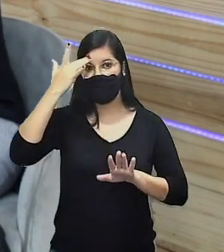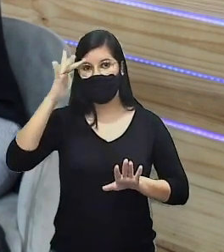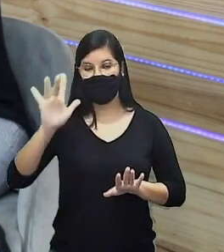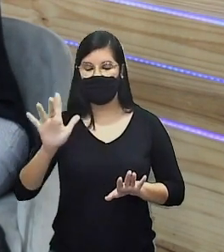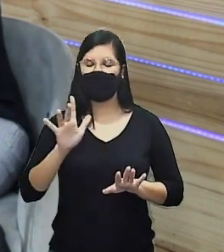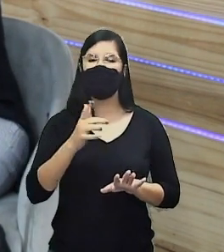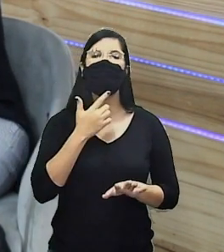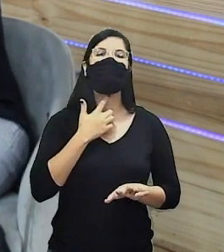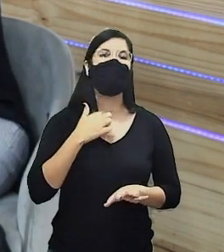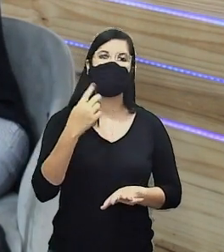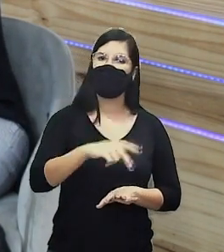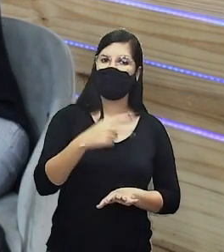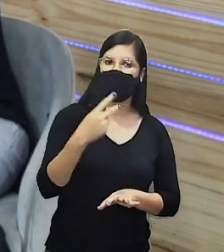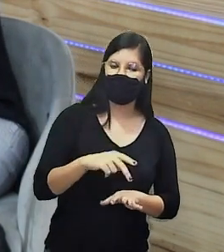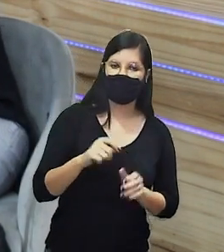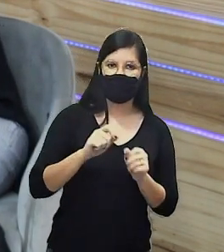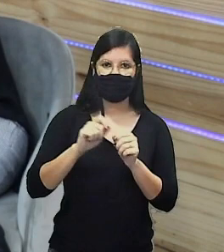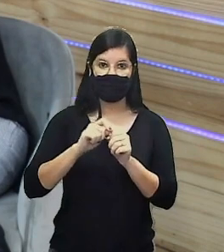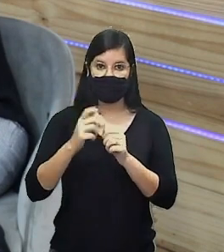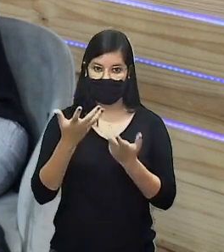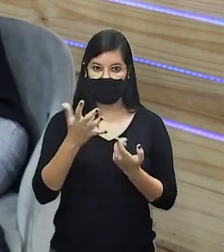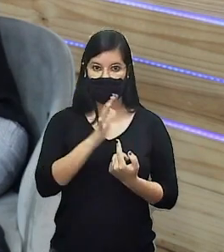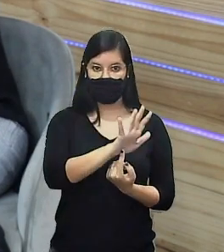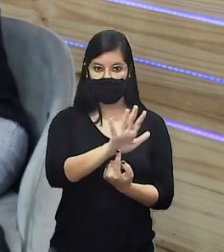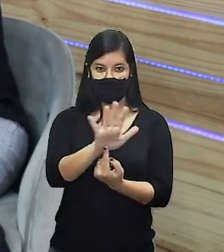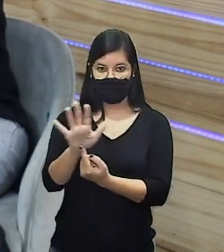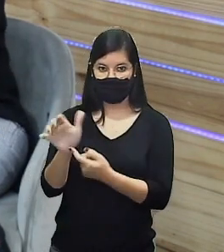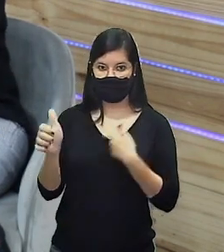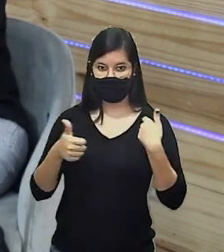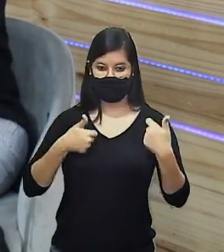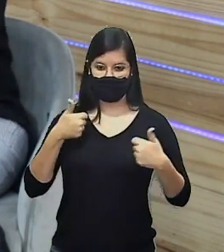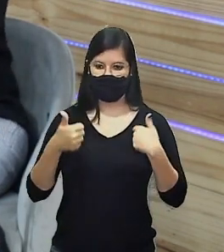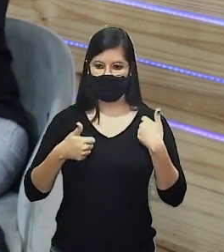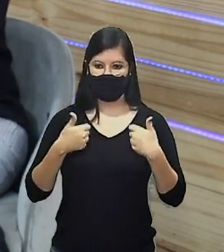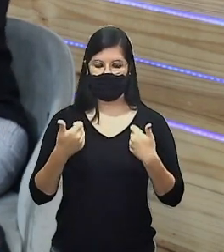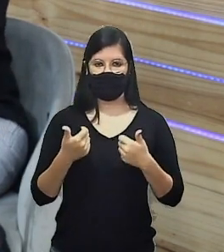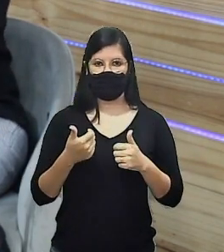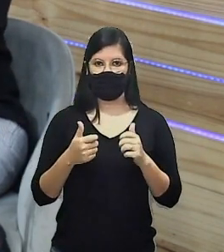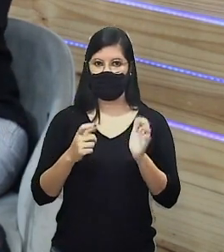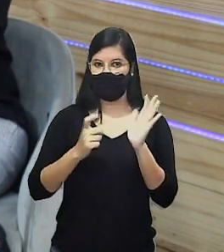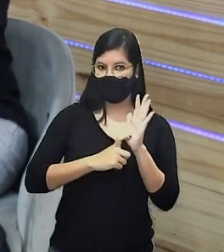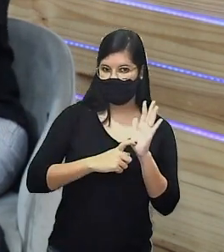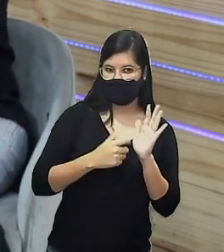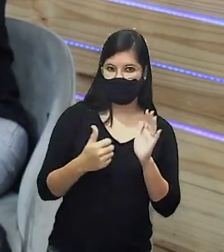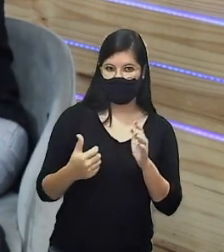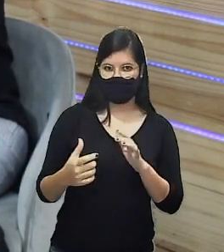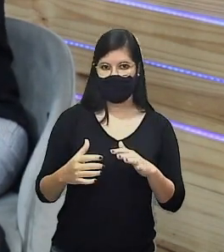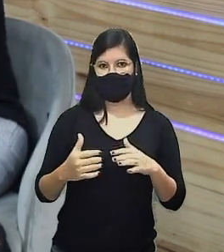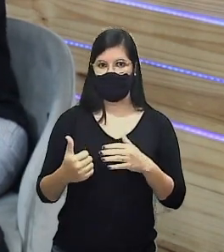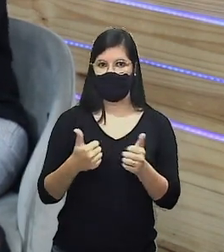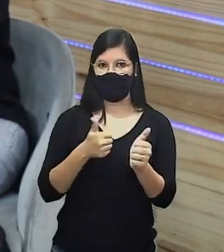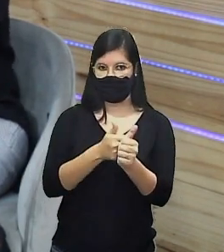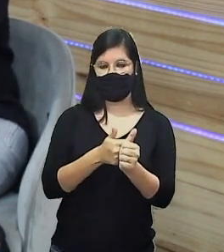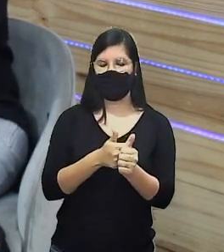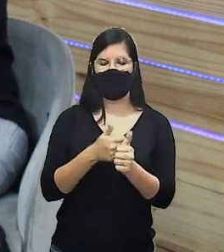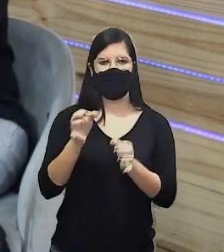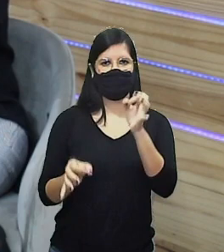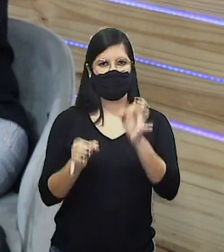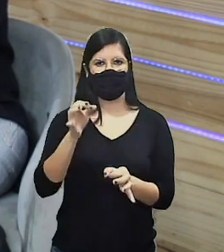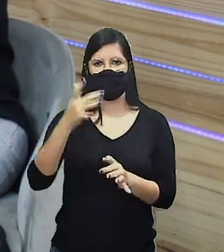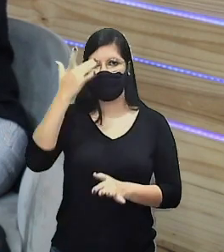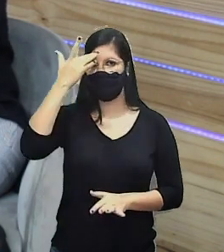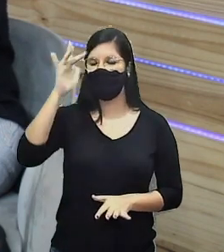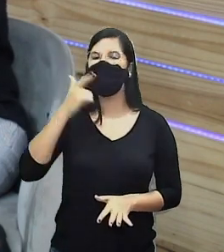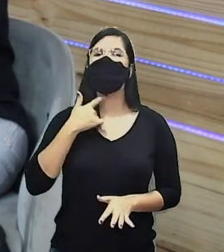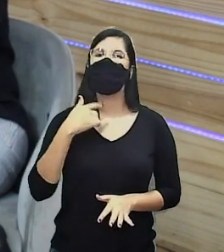a intenção de quem faz isso. Está querendo aparecer também, está querendo ter mais likes, está querendo ser julgado. A gente não sabe qual é a